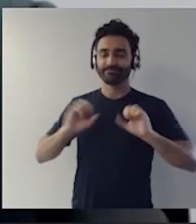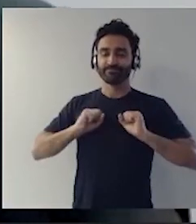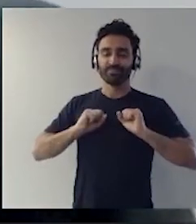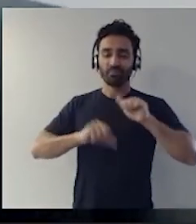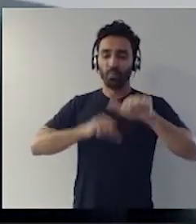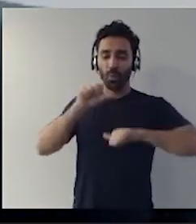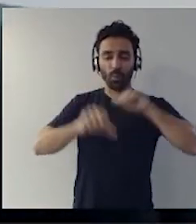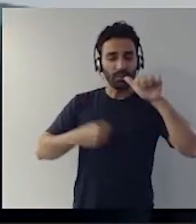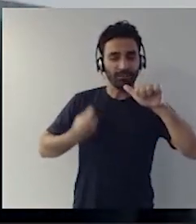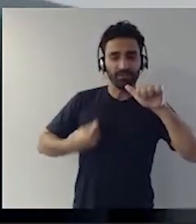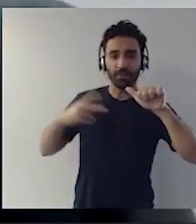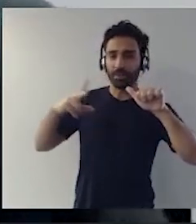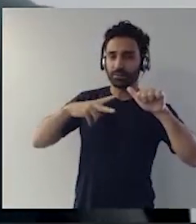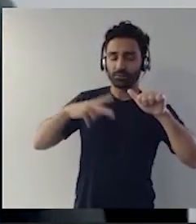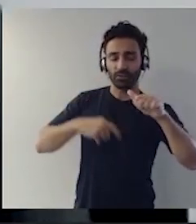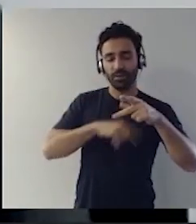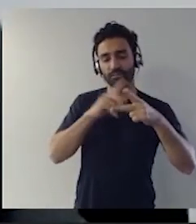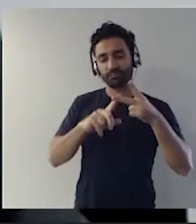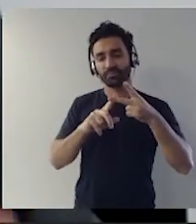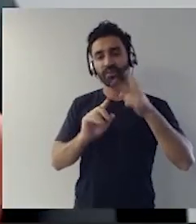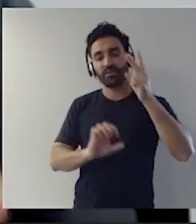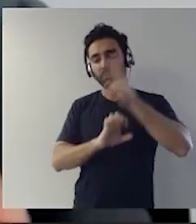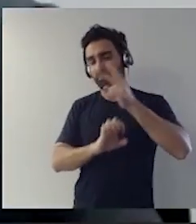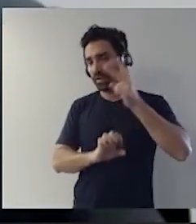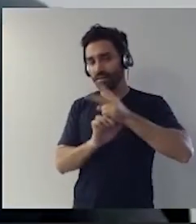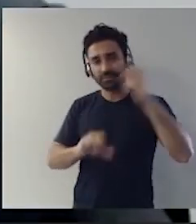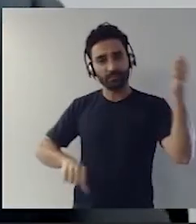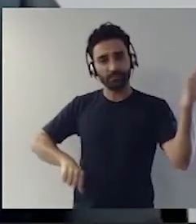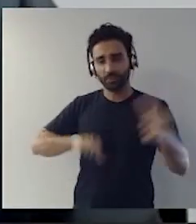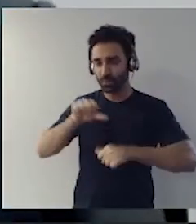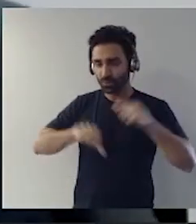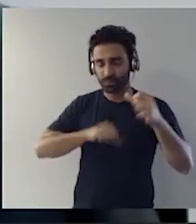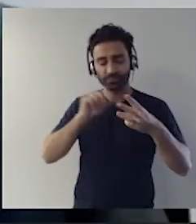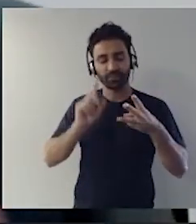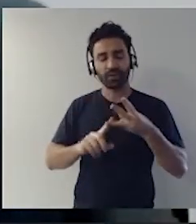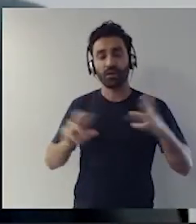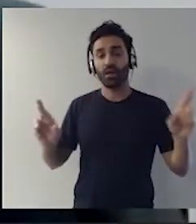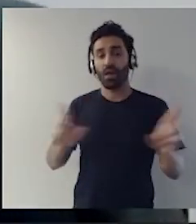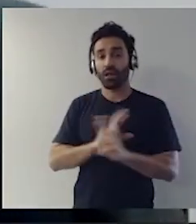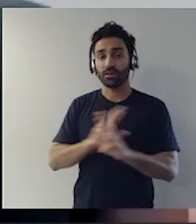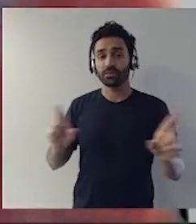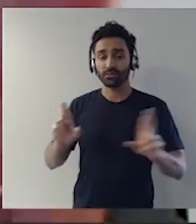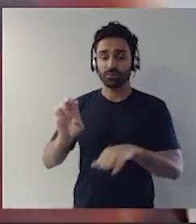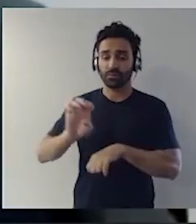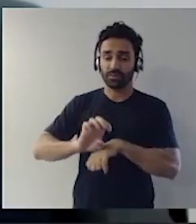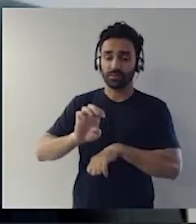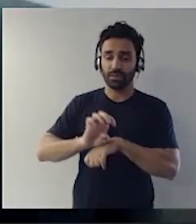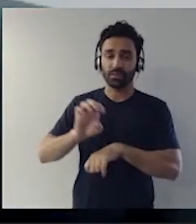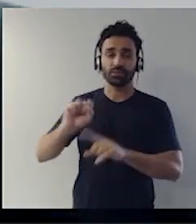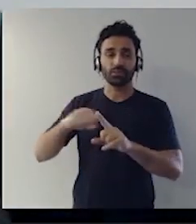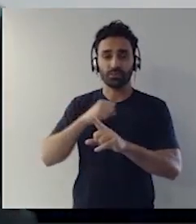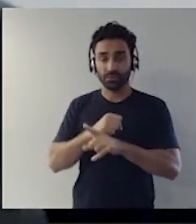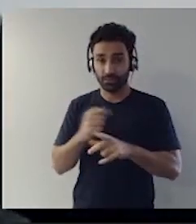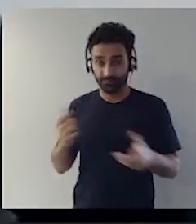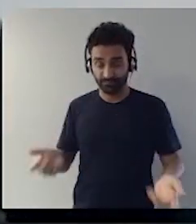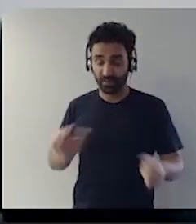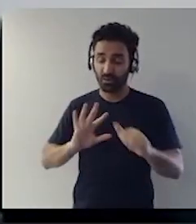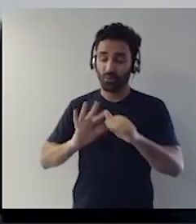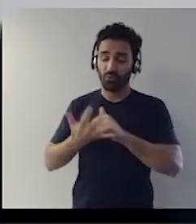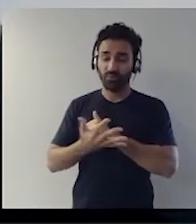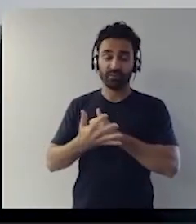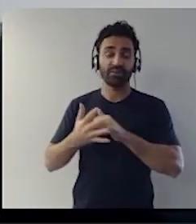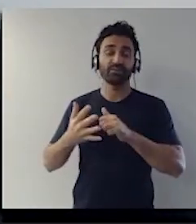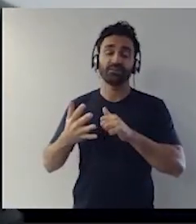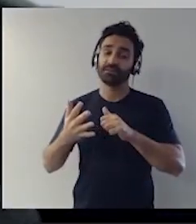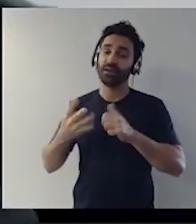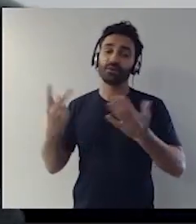não sacode só a nossa vida nas empresas, não sacode só a relação do Estado com a sociedade, a Covid-19 sacode também o